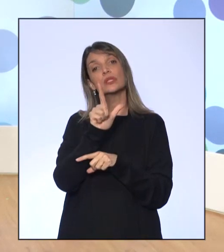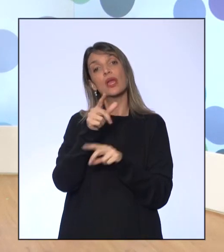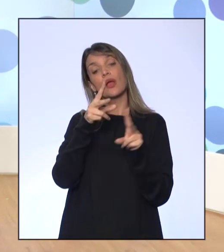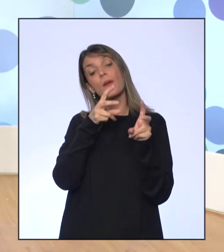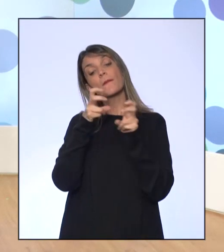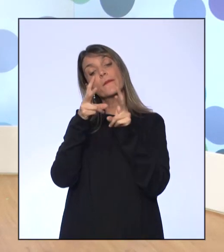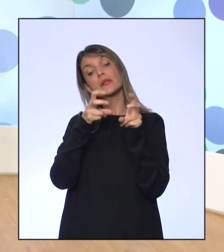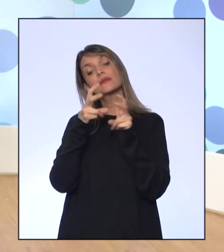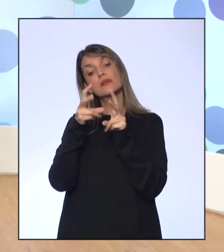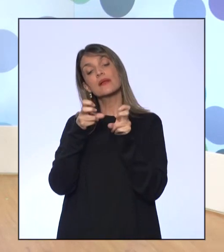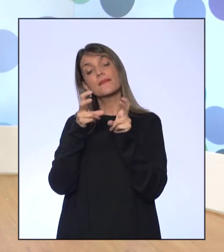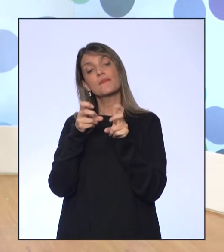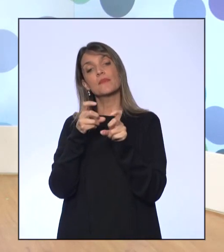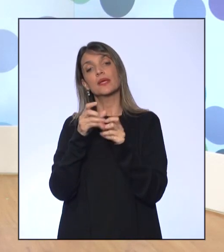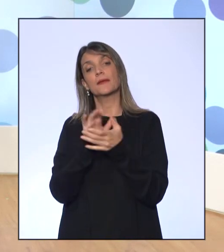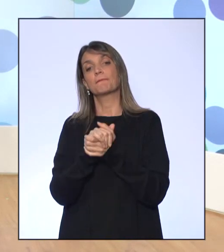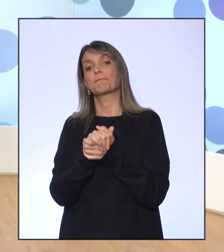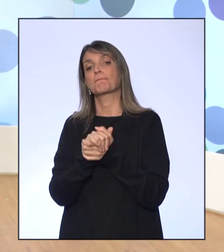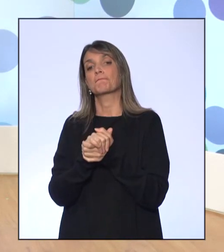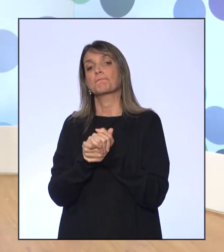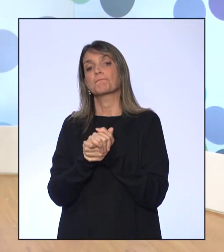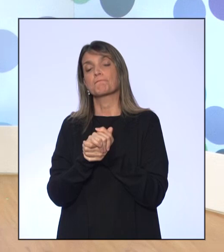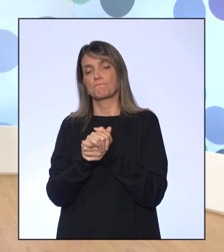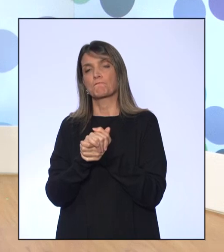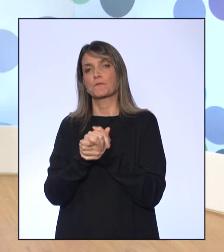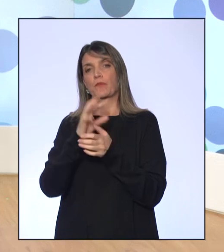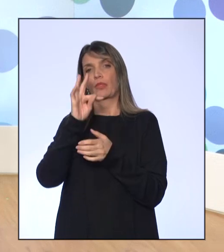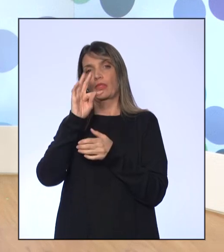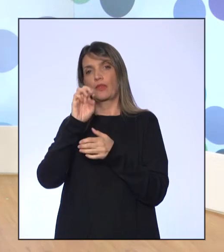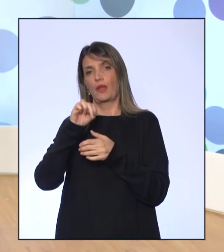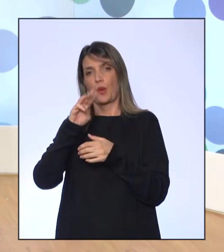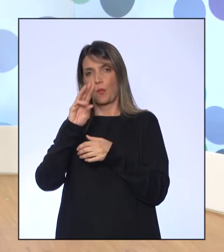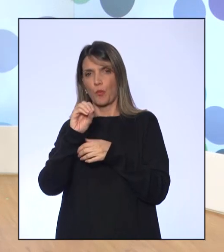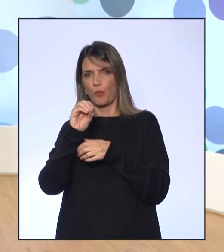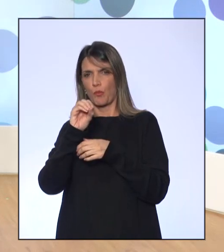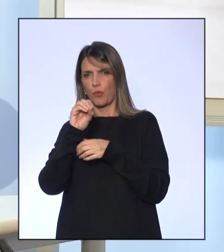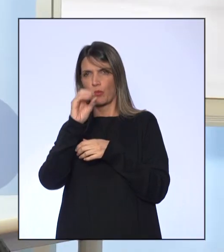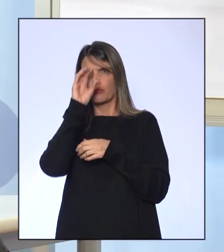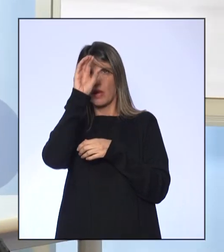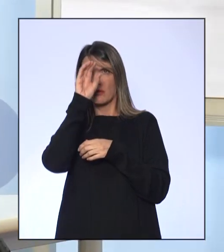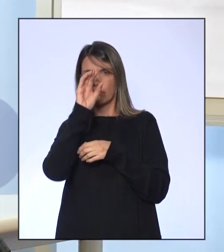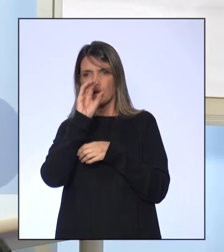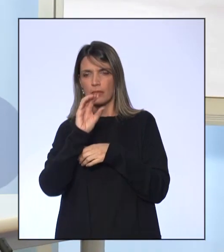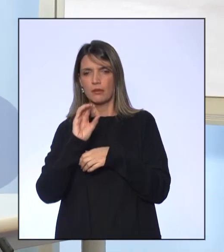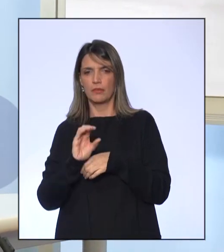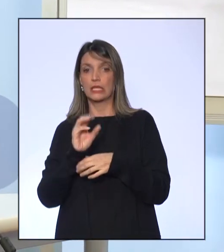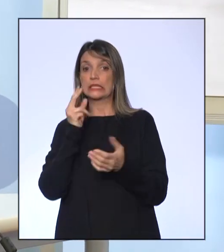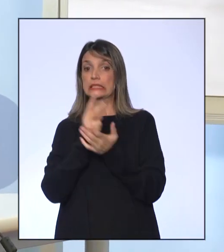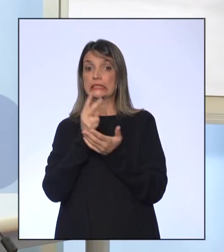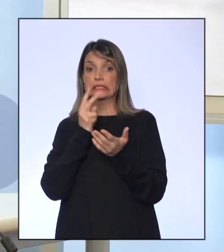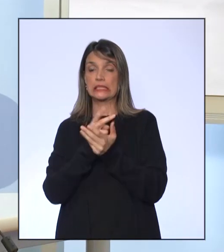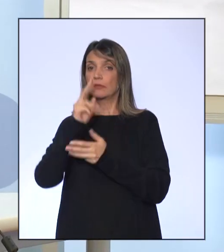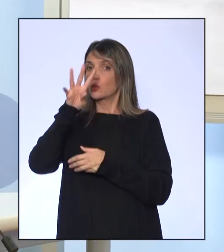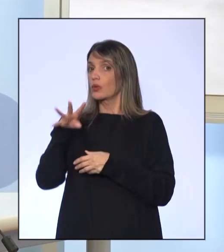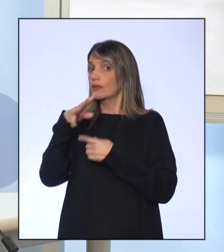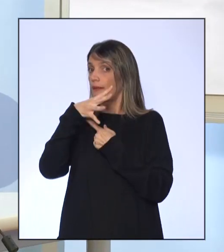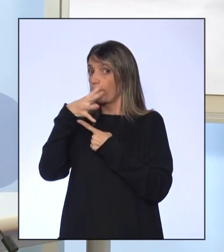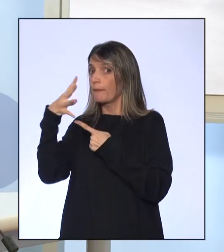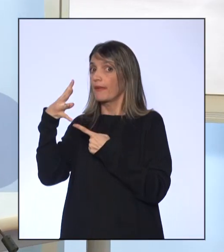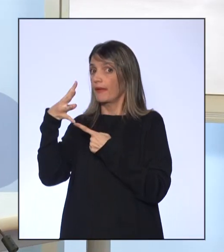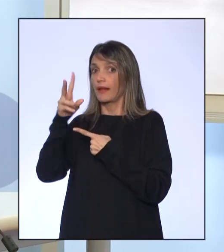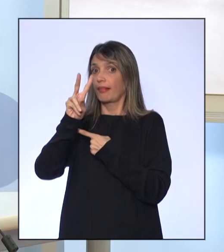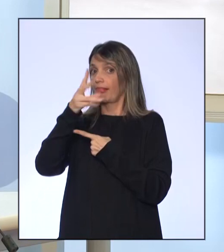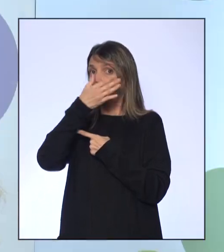identificar é assim que eu consigo verificar né os termos que quando ele se encaixam em cada um sempre com aquela tabela que nós